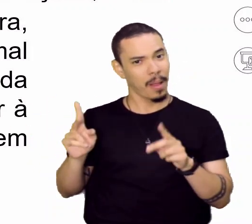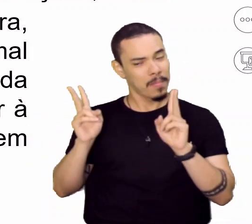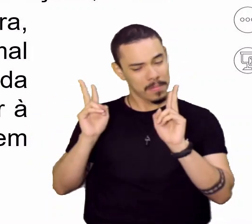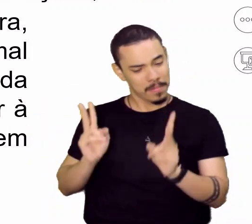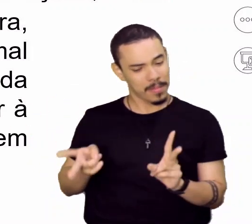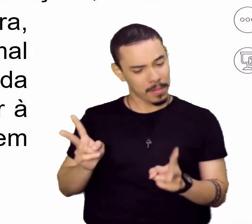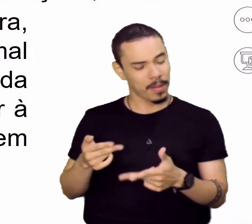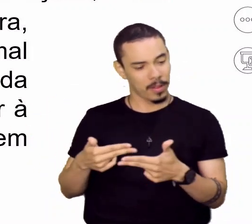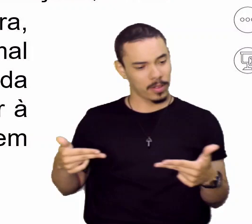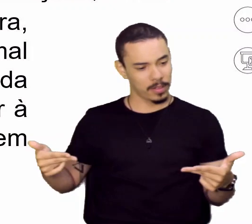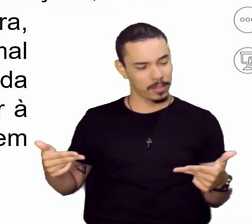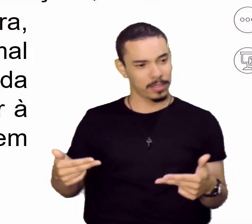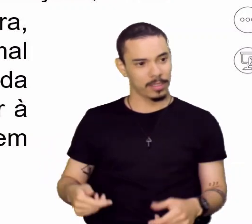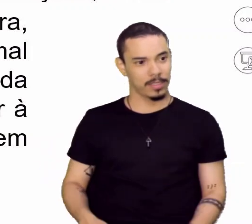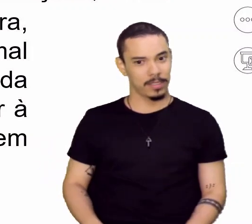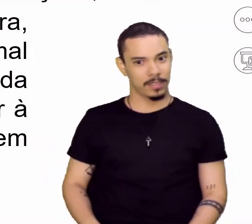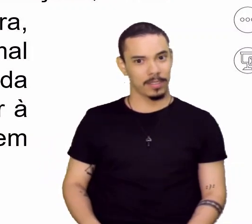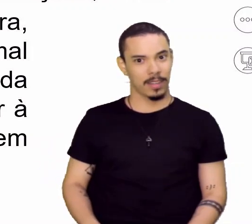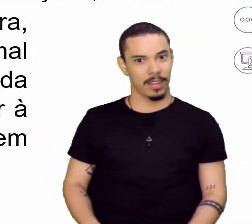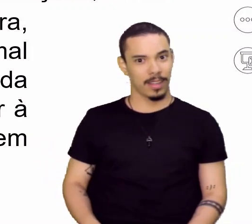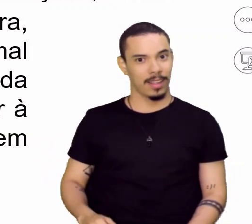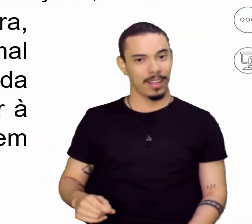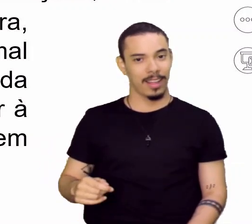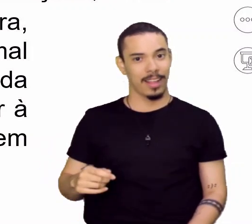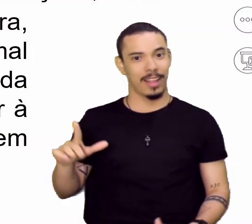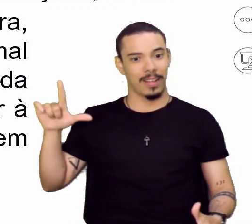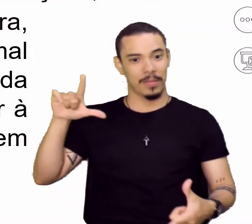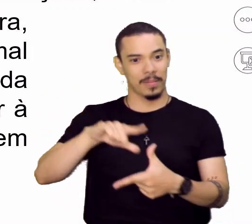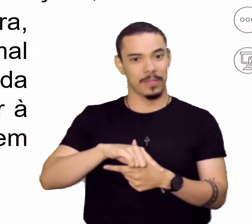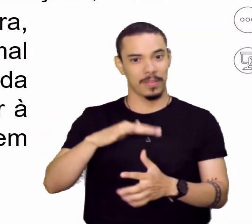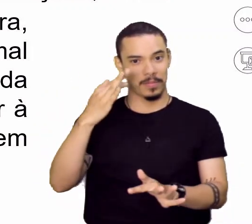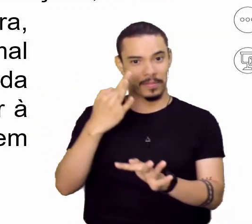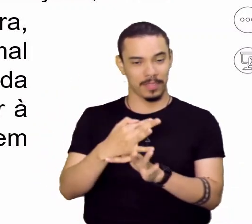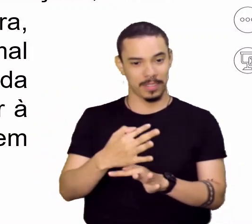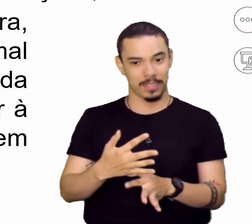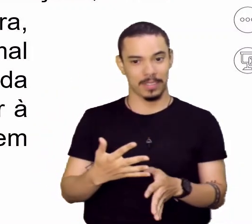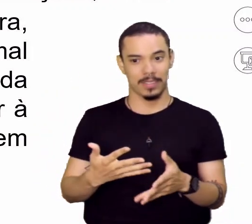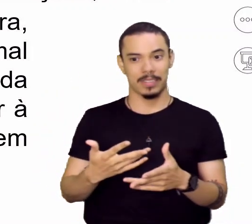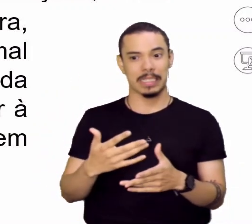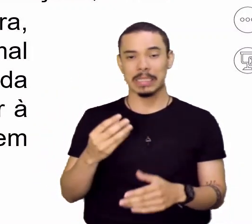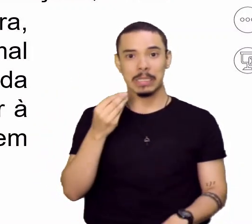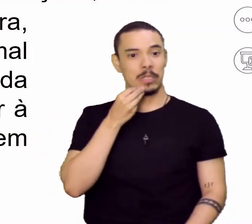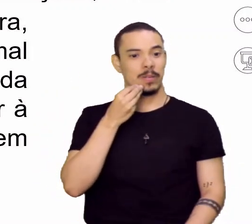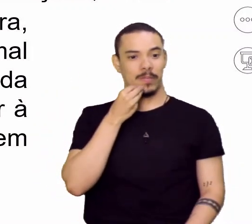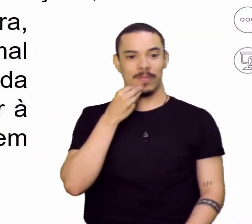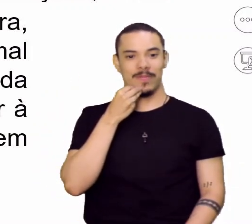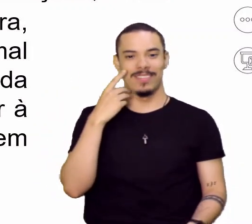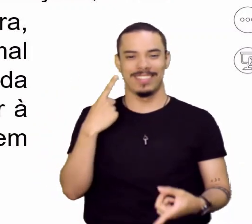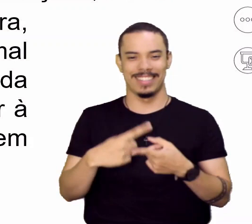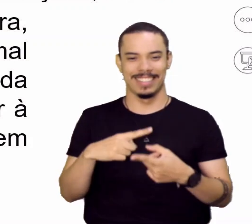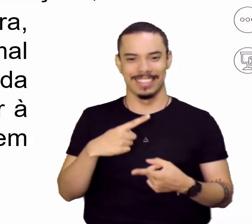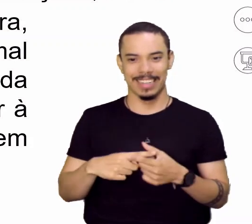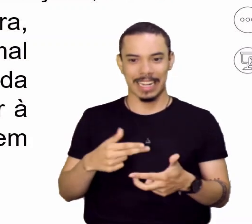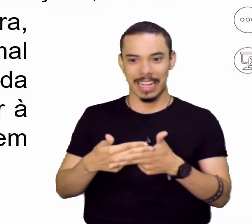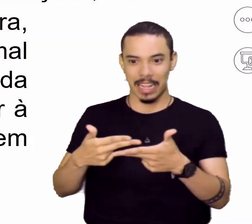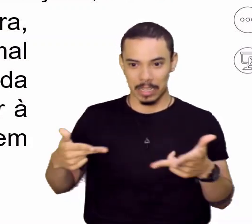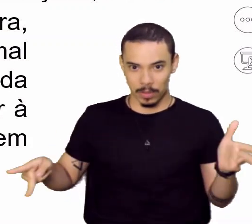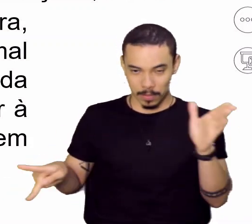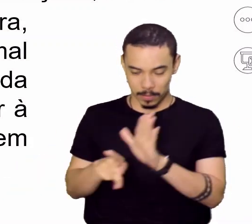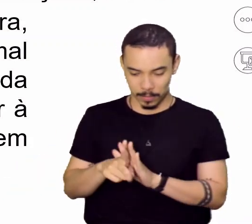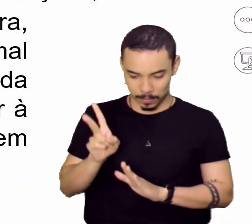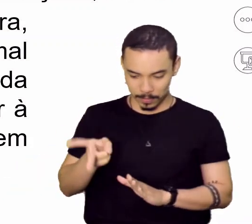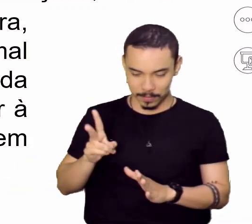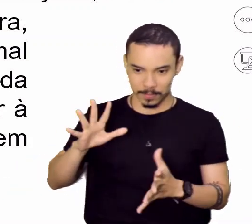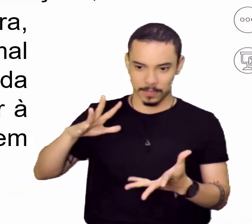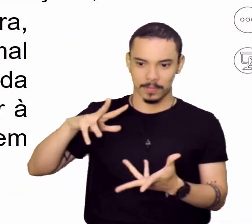Mas como isso? Metafísica. E isto é evidente. Por quê? Se as coisas que são agora neste